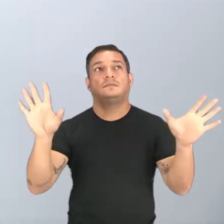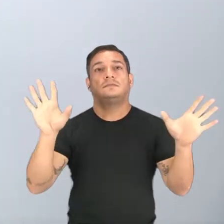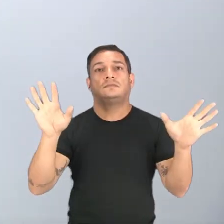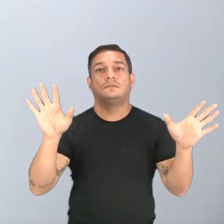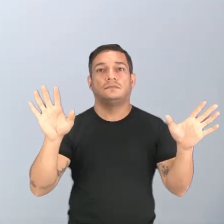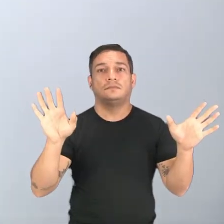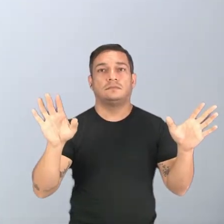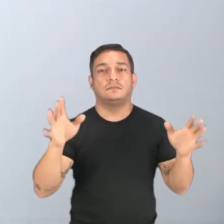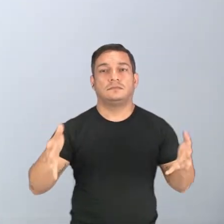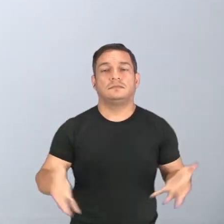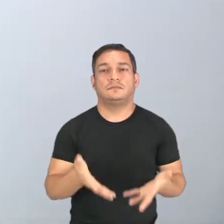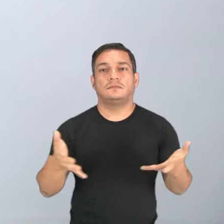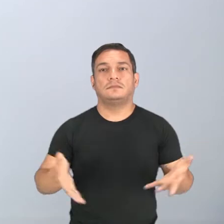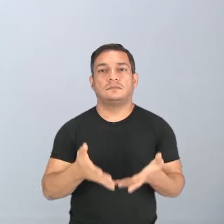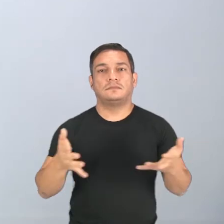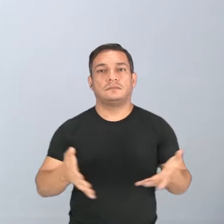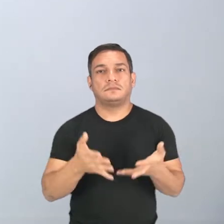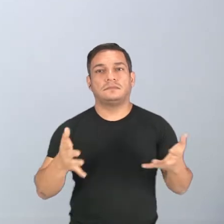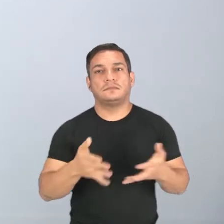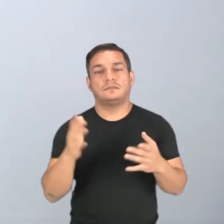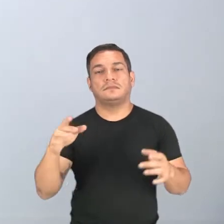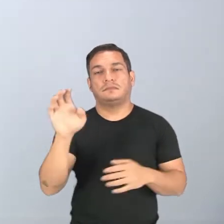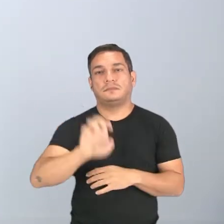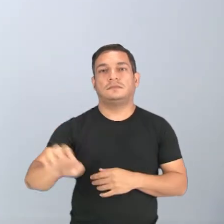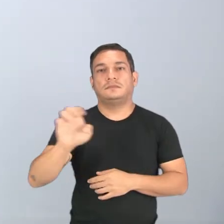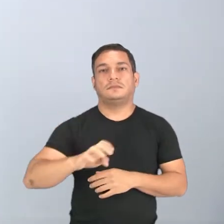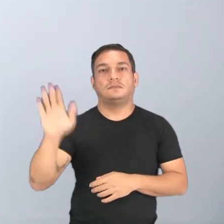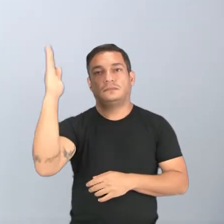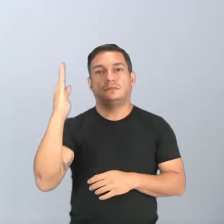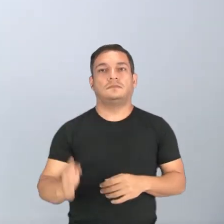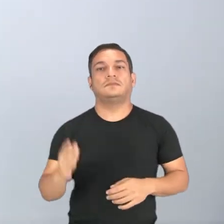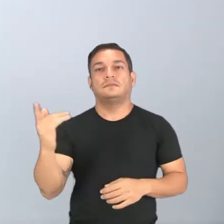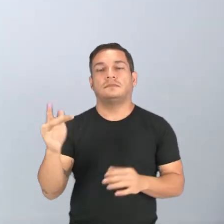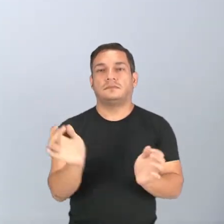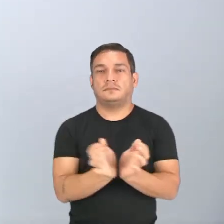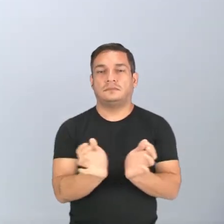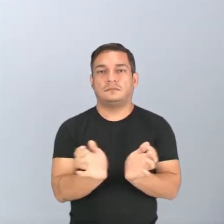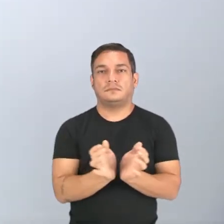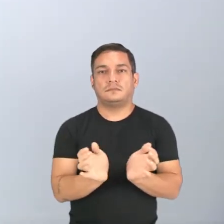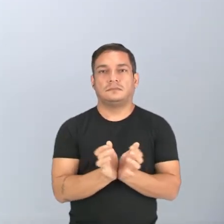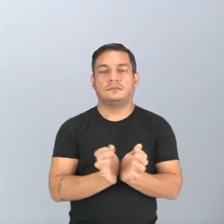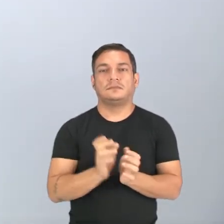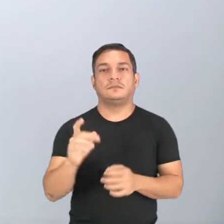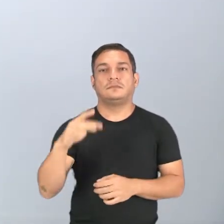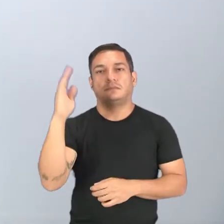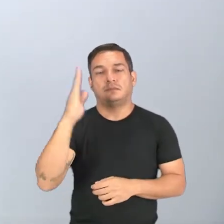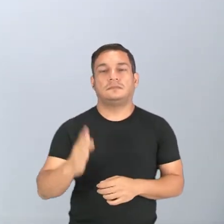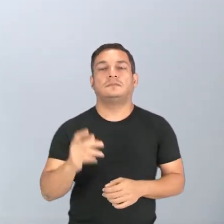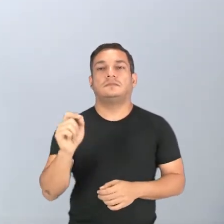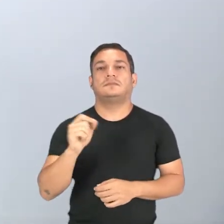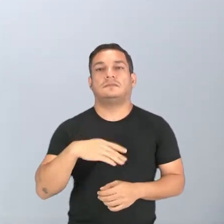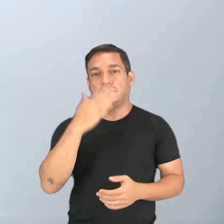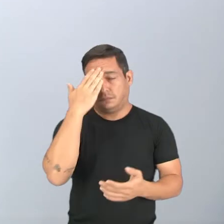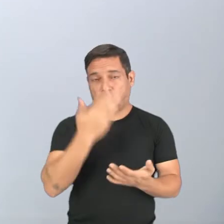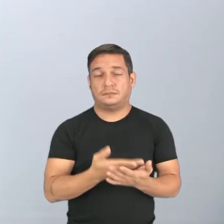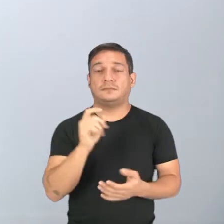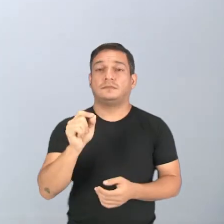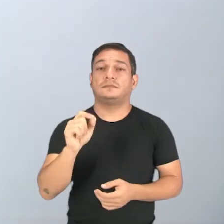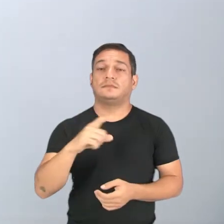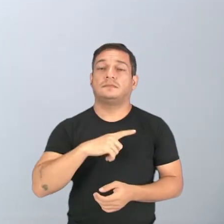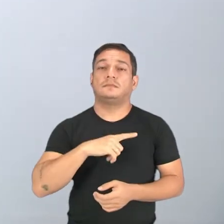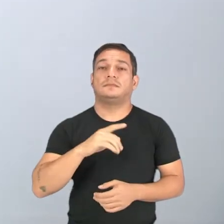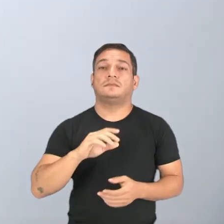é incentivada a vinda de europeus para o Brasil. Então, um certo grupo aí brasileiro conservador acreditava que havia